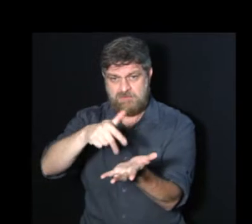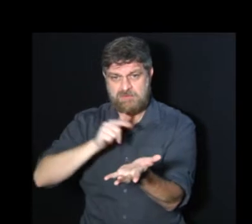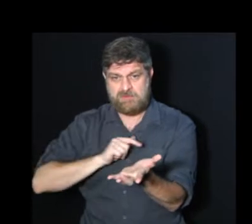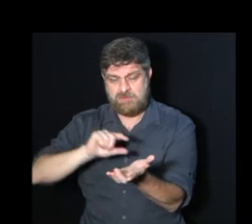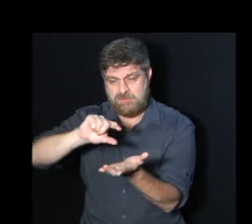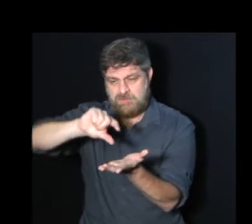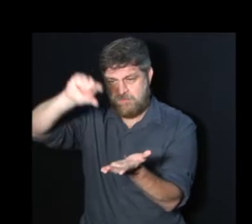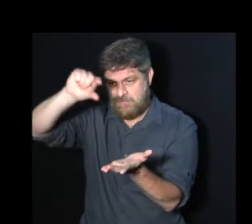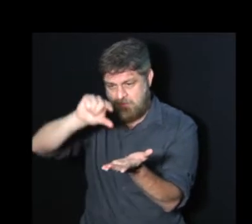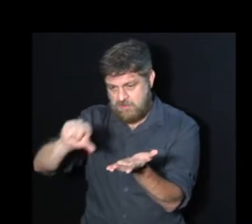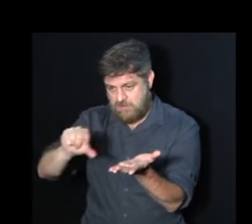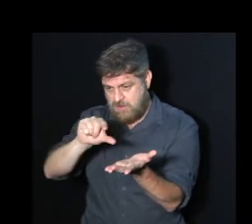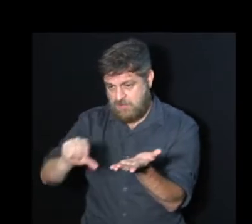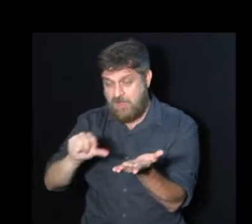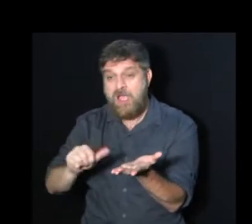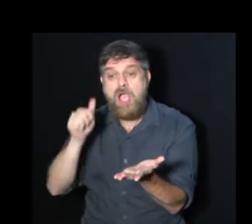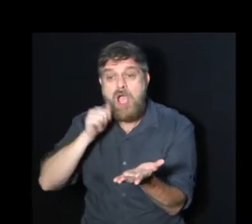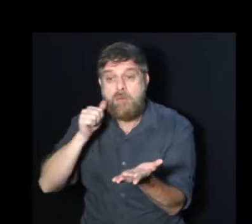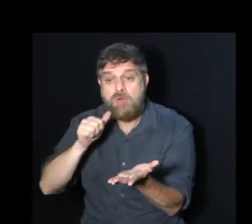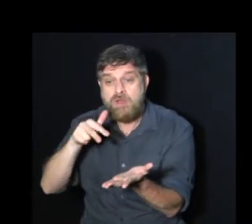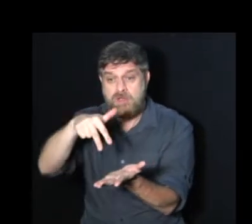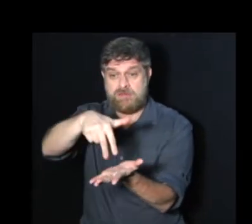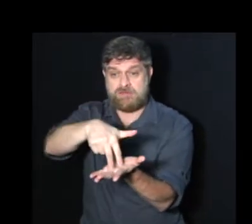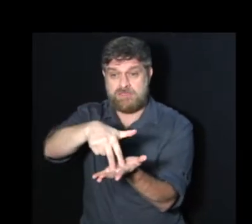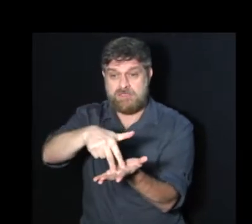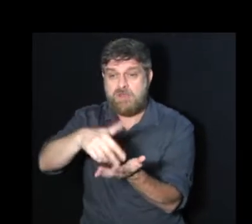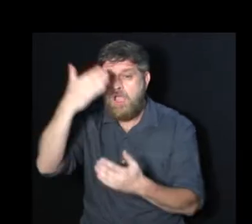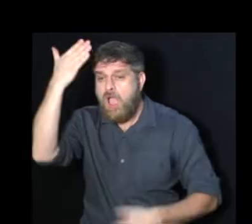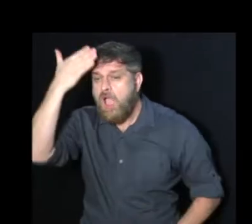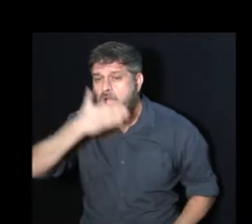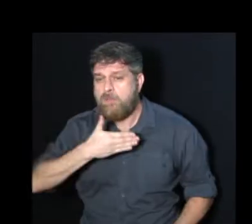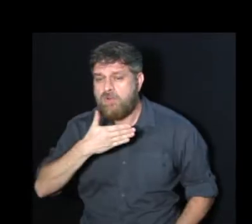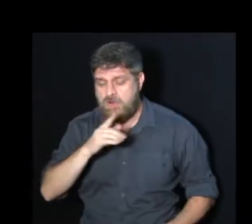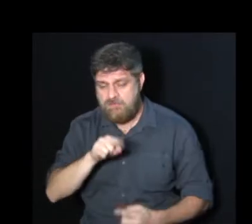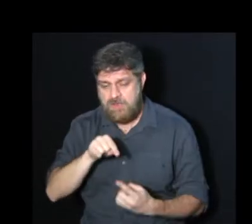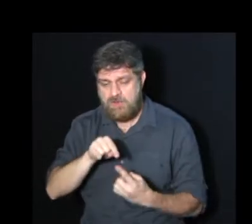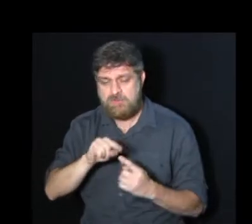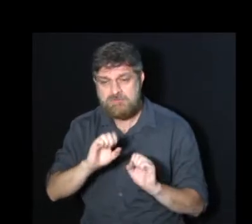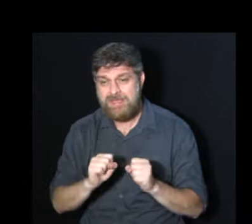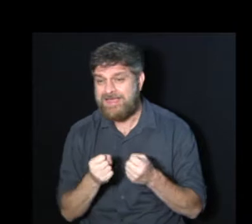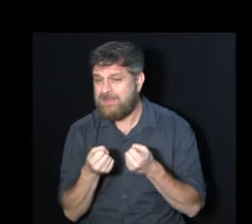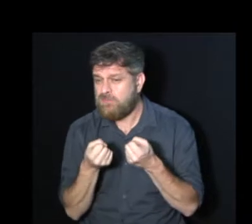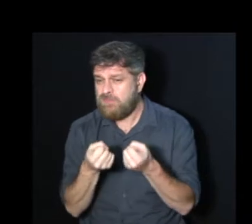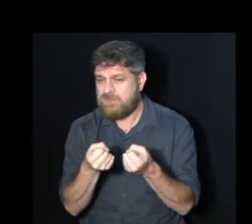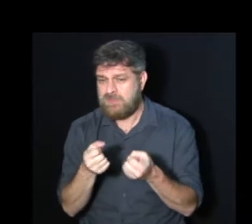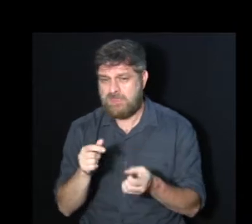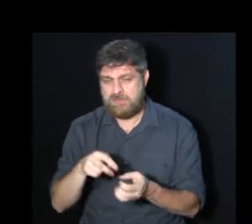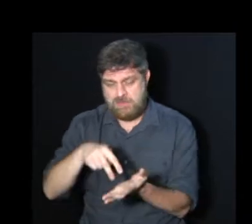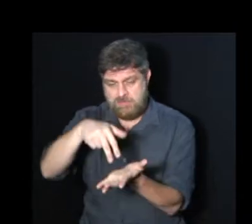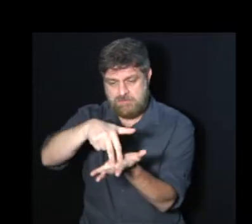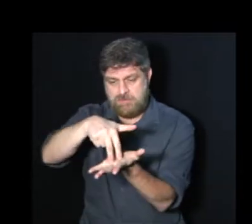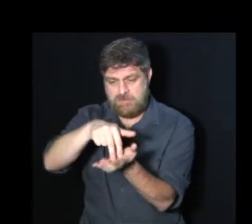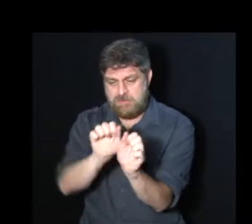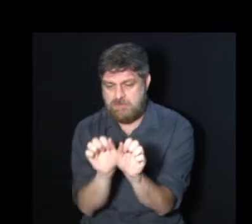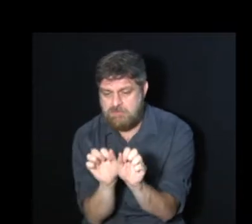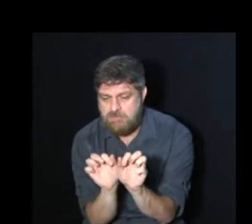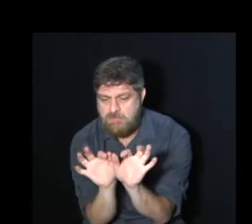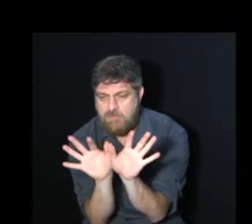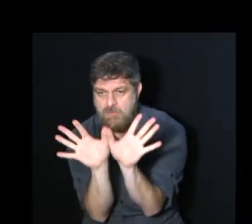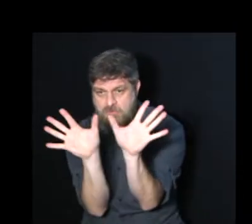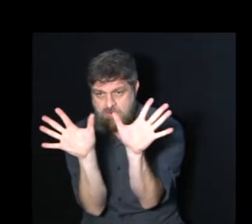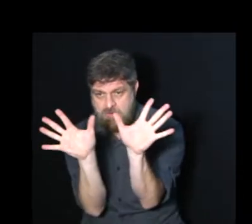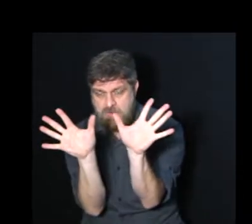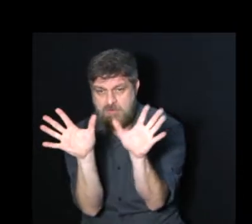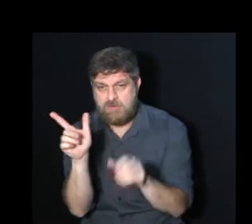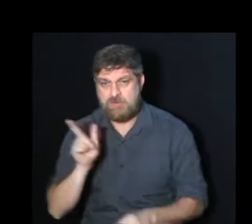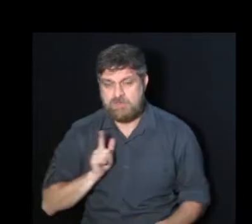coloridos, mas a mulher ao centro para demonstrar e reforçar a transversalidade desse tema nas distintas temáticas.